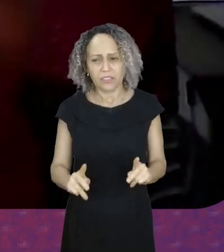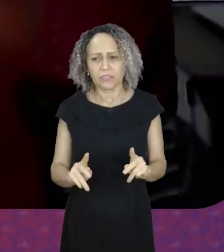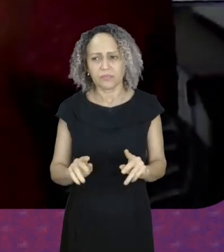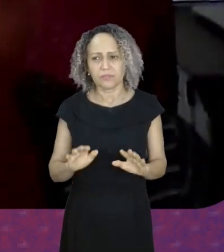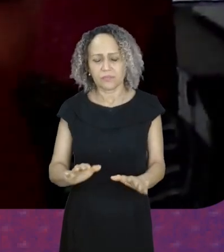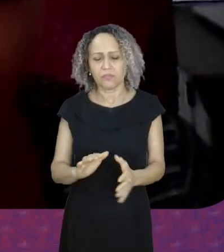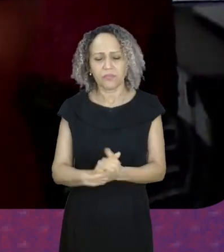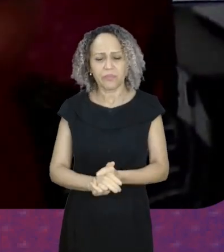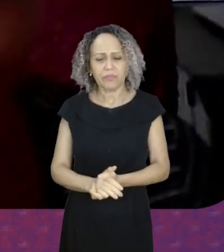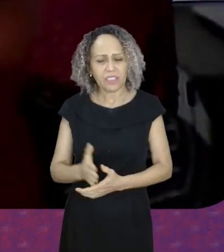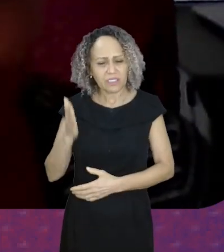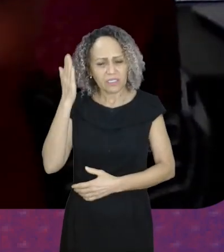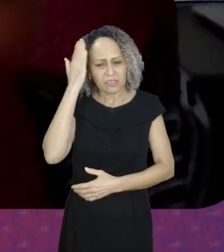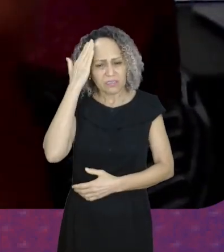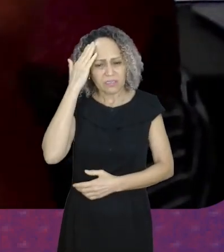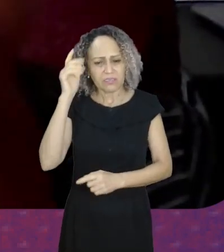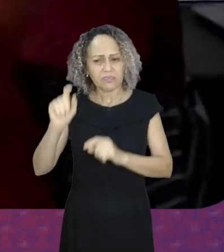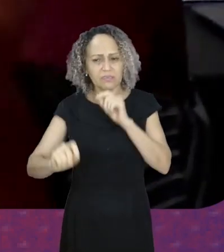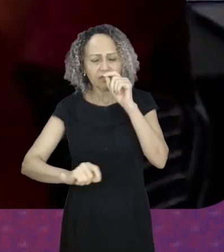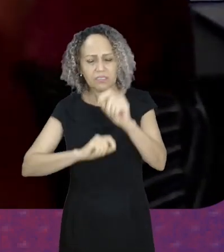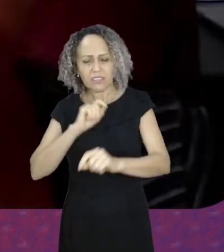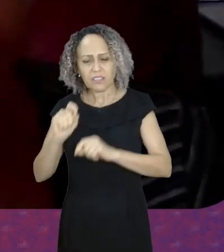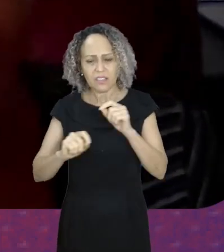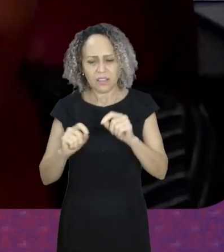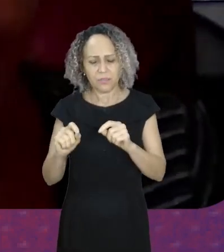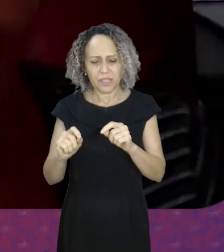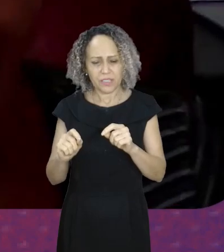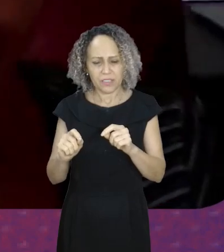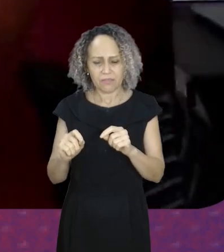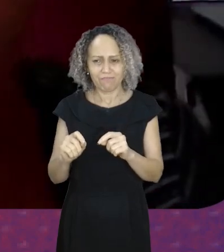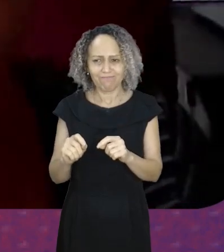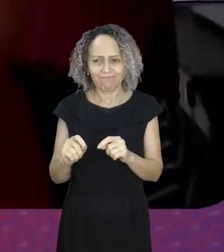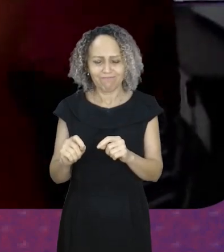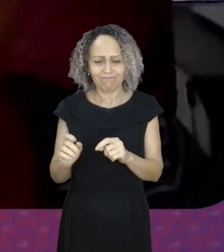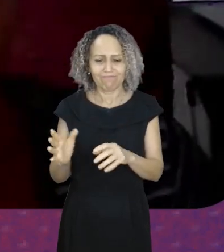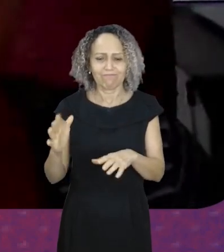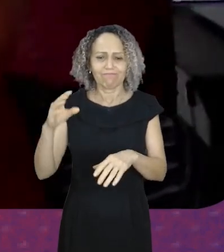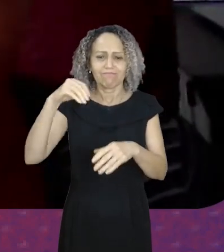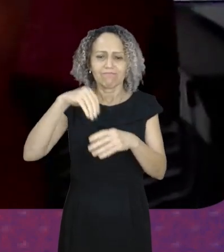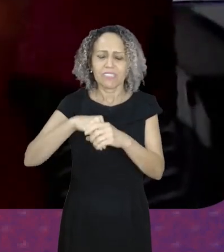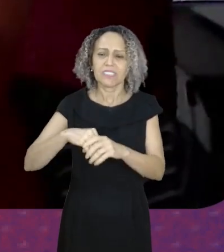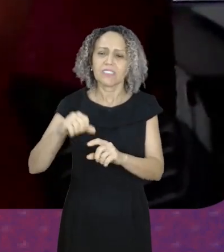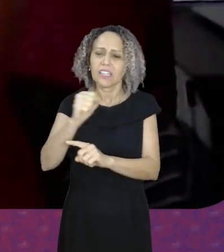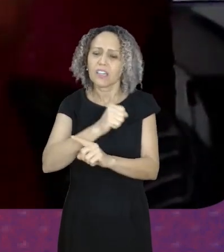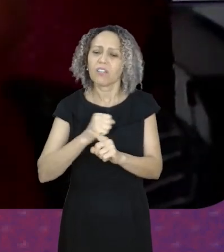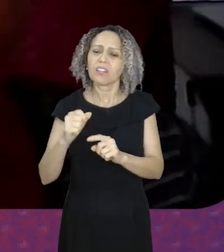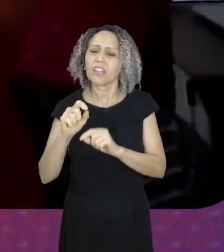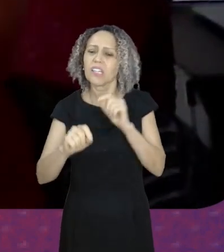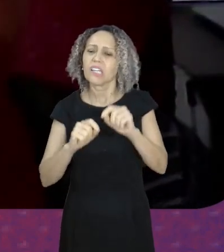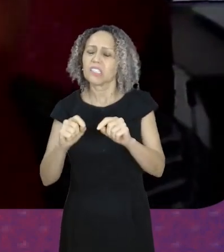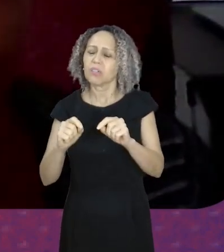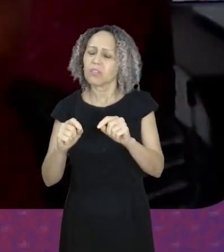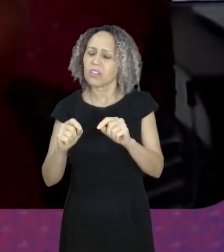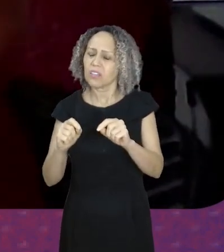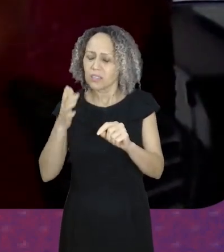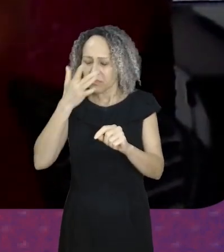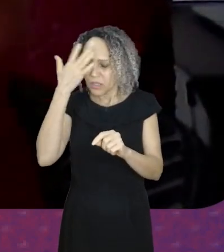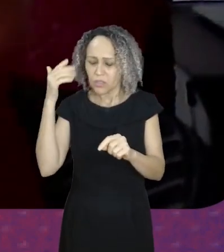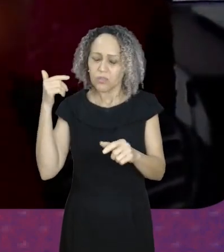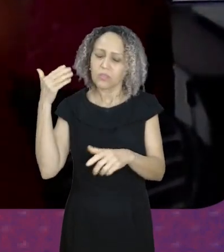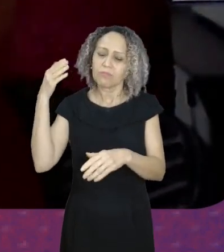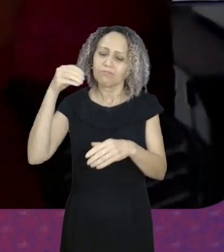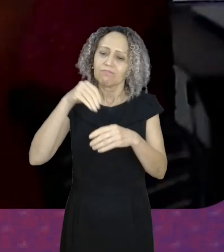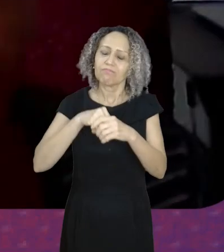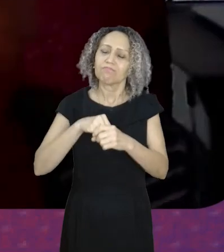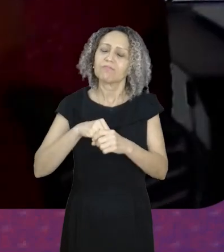na ordem social, no todo da sociedade, é para garantia de direitos, seja lá como for,